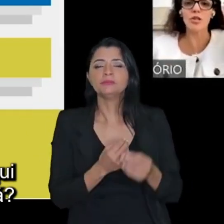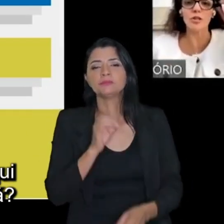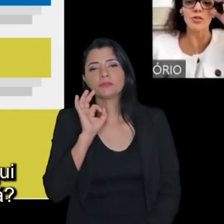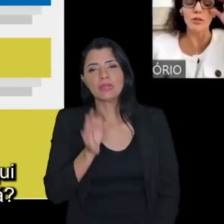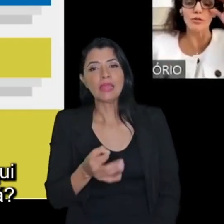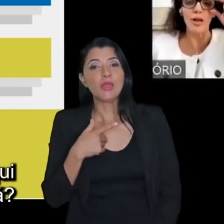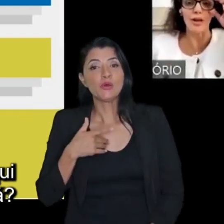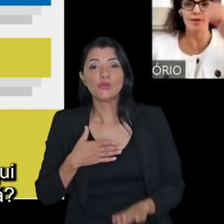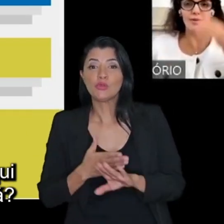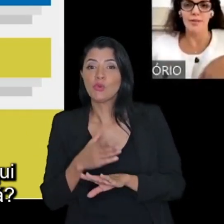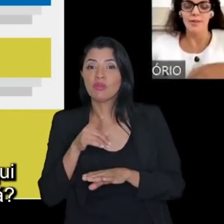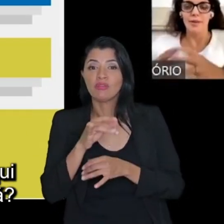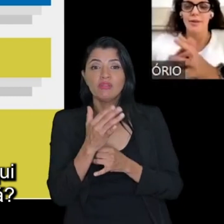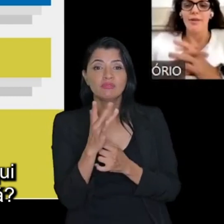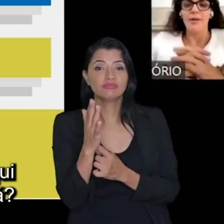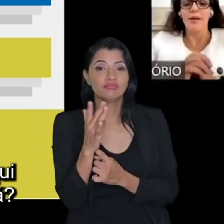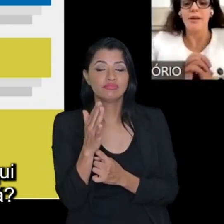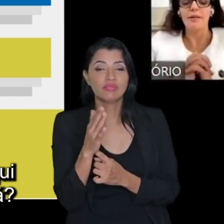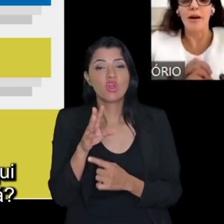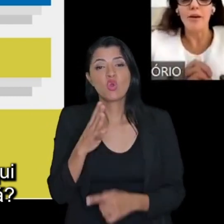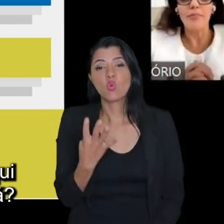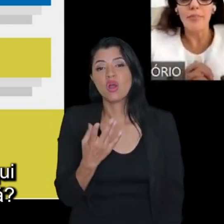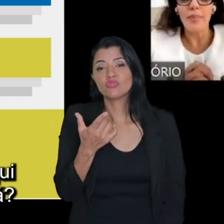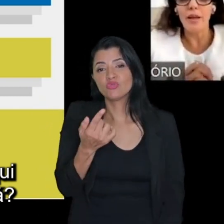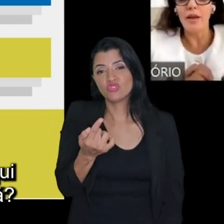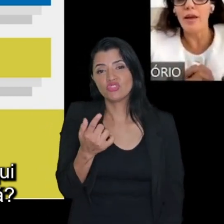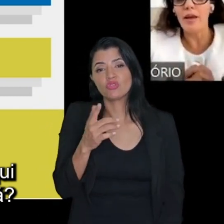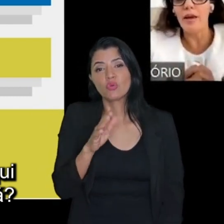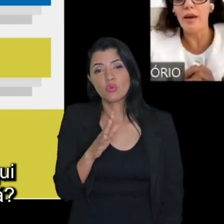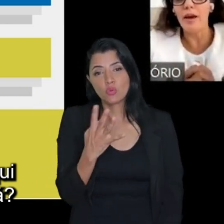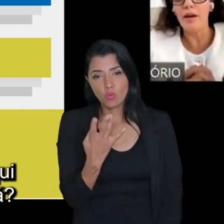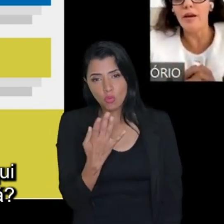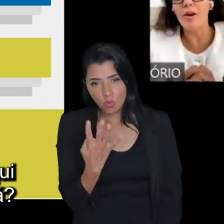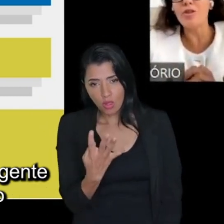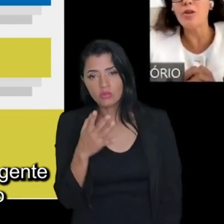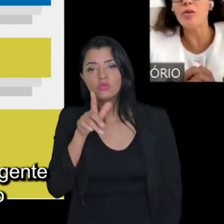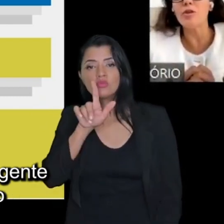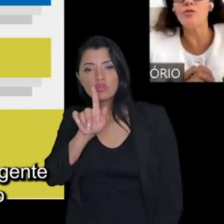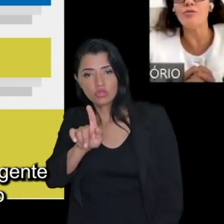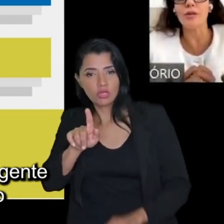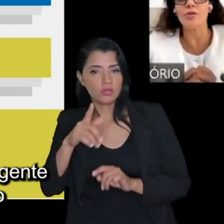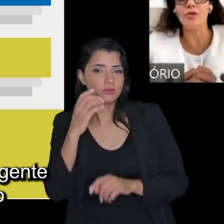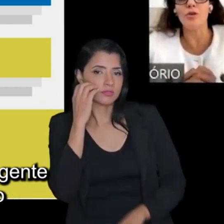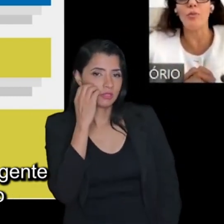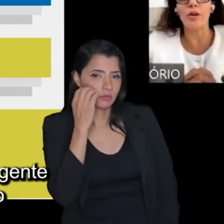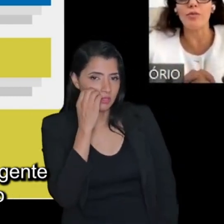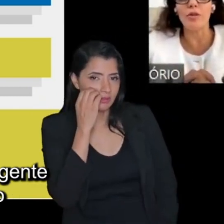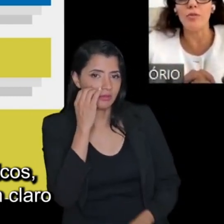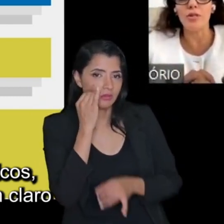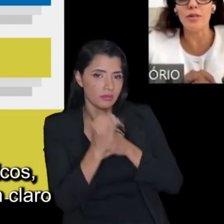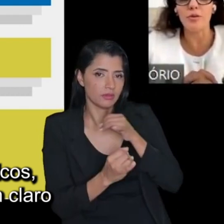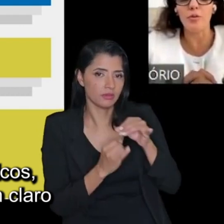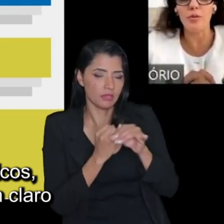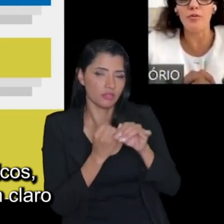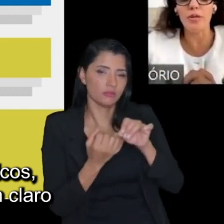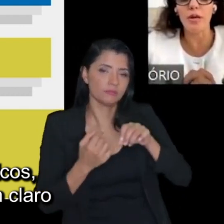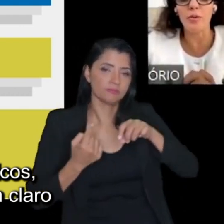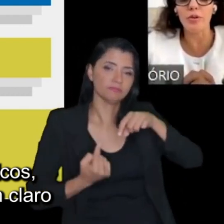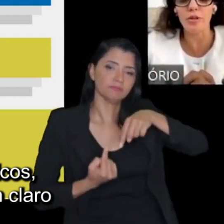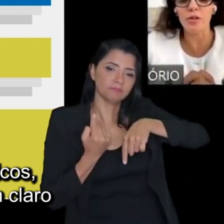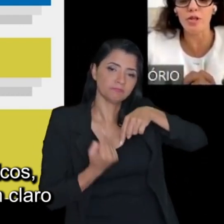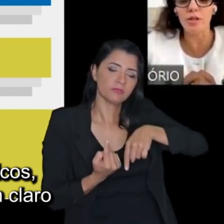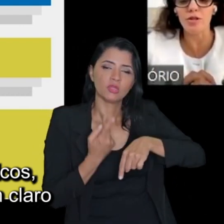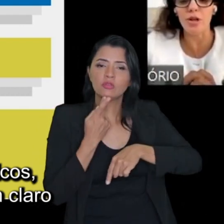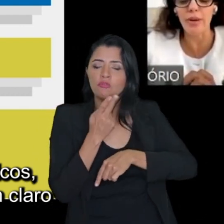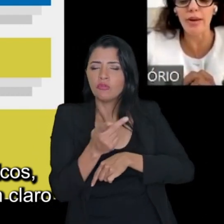no coisa eu aviso. 4G do celular, Tá. tá? Eu acho que quando a gente fala de cooperação entre ministérios públicos,